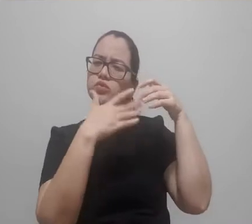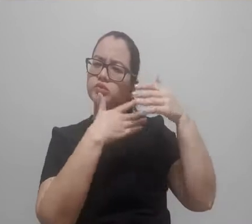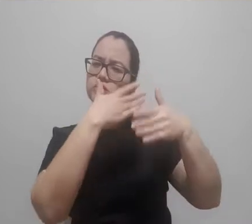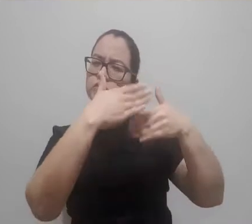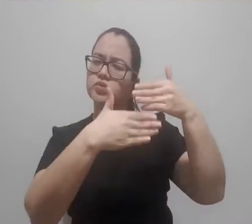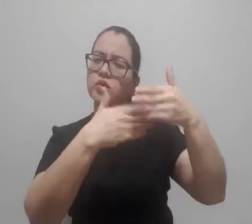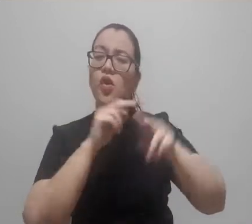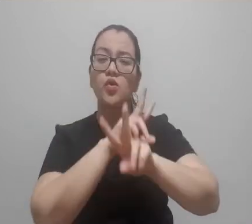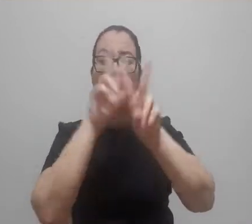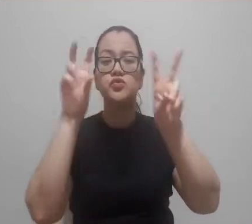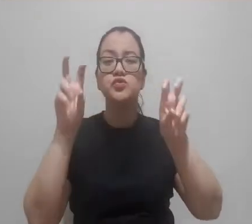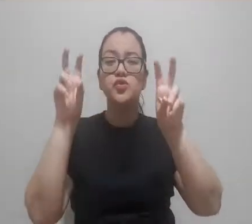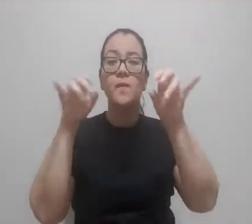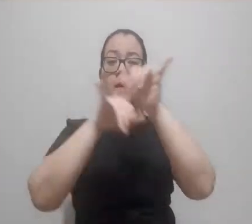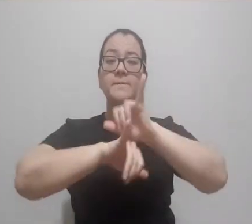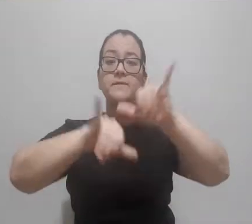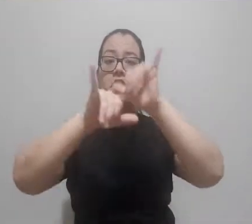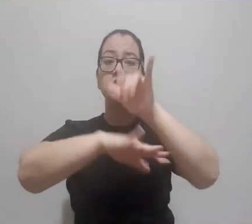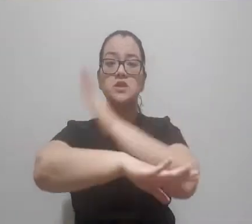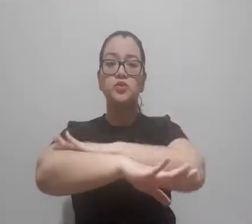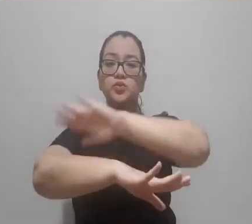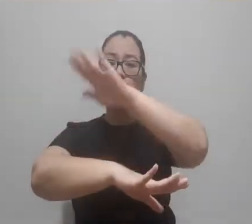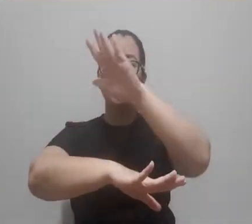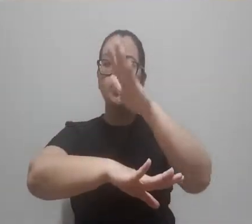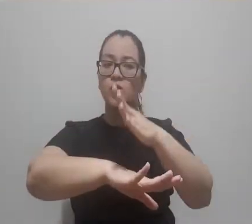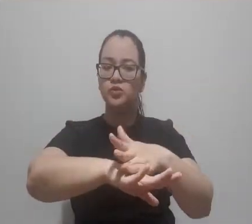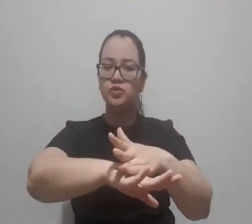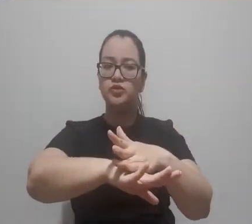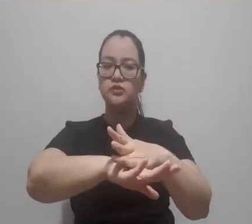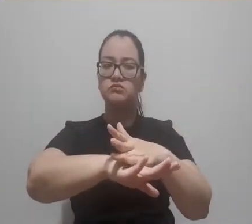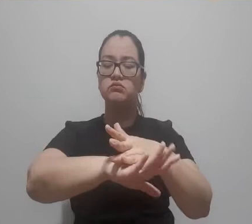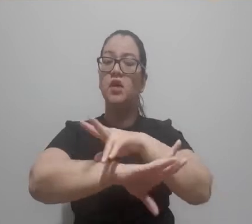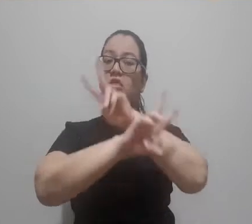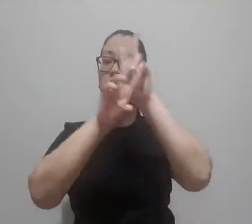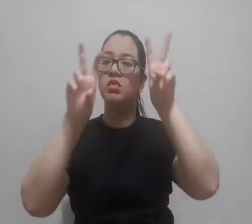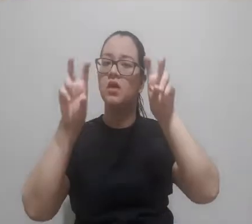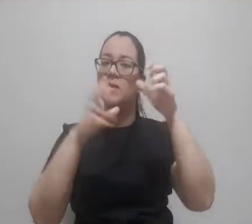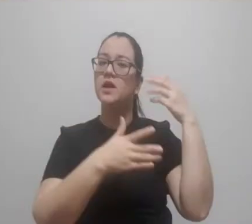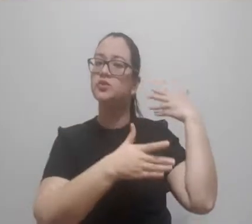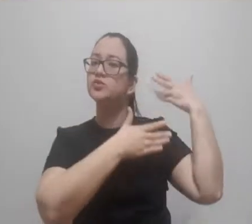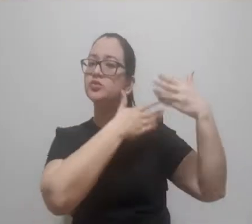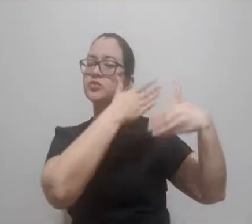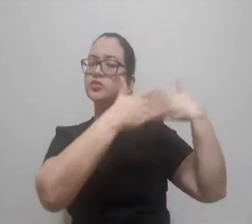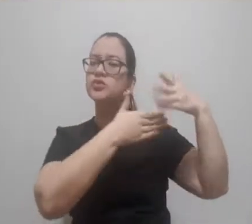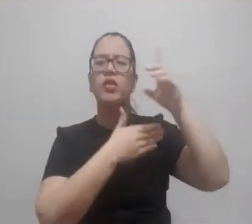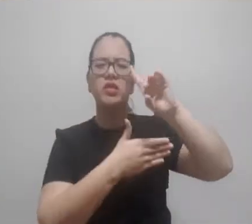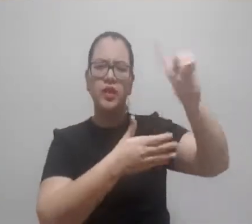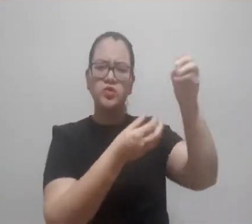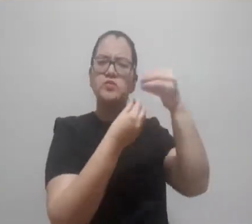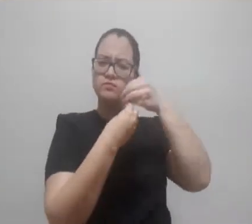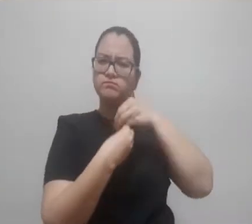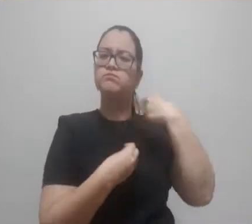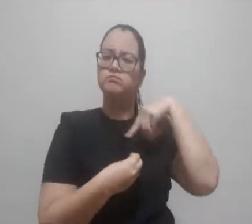Sermão do Monte. Esse tem sido o tema. Deus tem colocou em nossos corações, assim